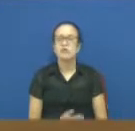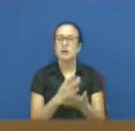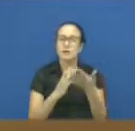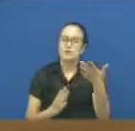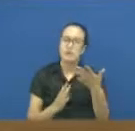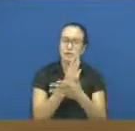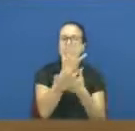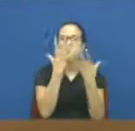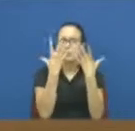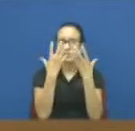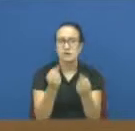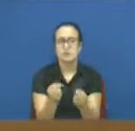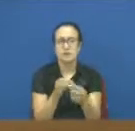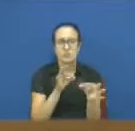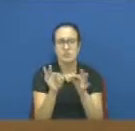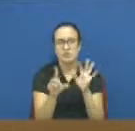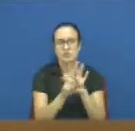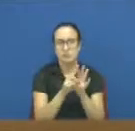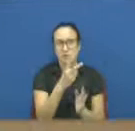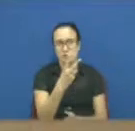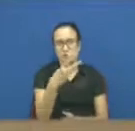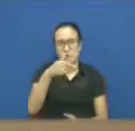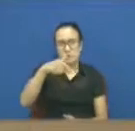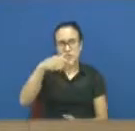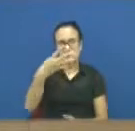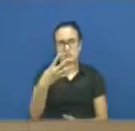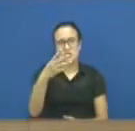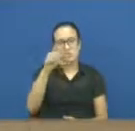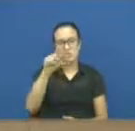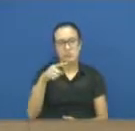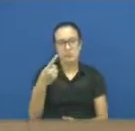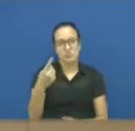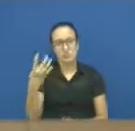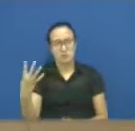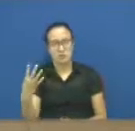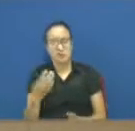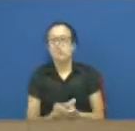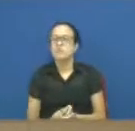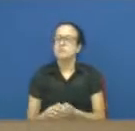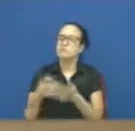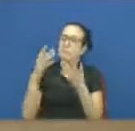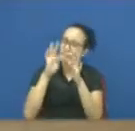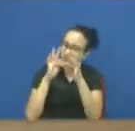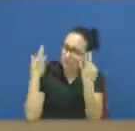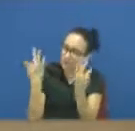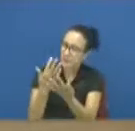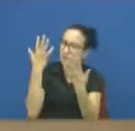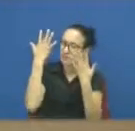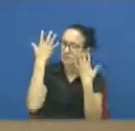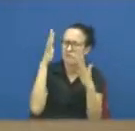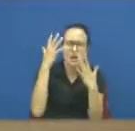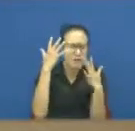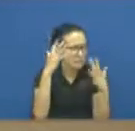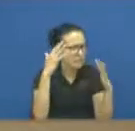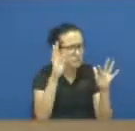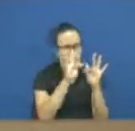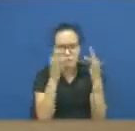portanto, aprovado o projeto de lei 274. Parabéns à família do senhor Cury, da dona Neuza, do senhor Lote. Parabéns.